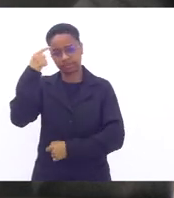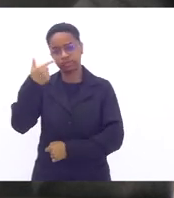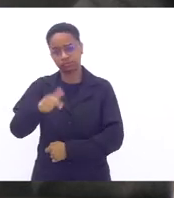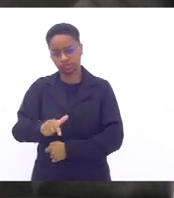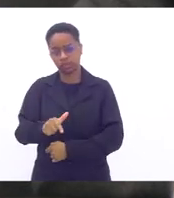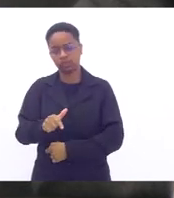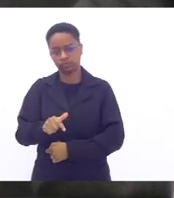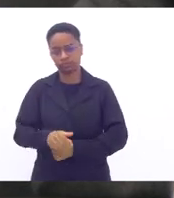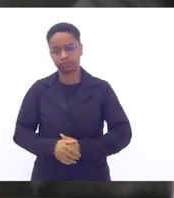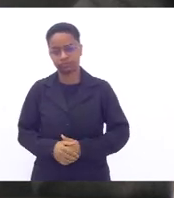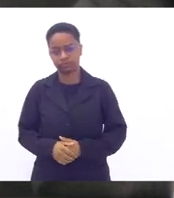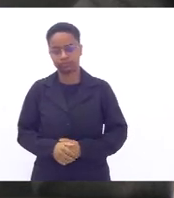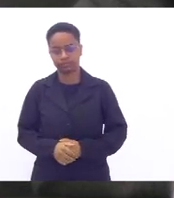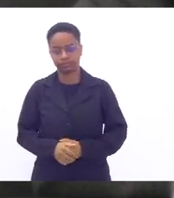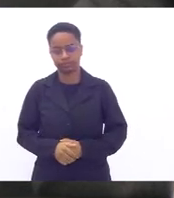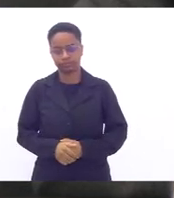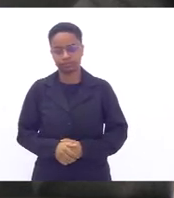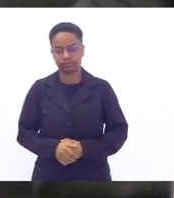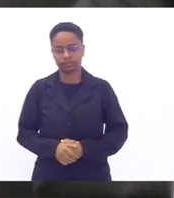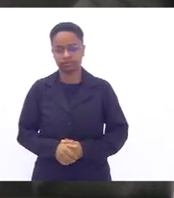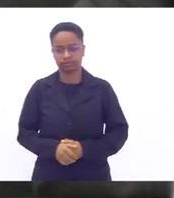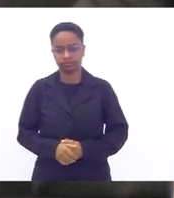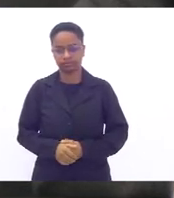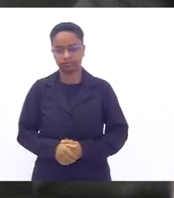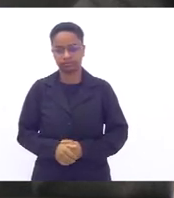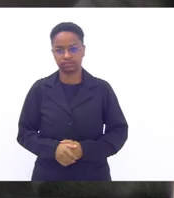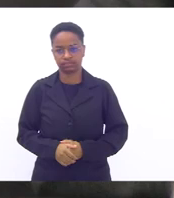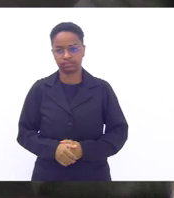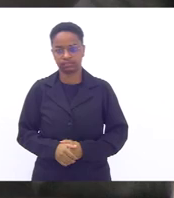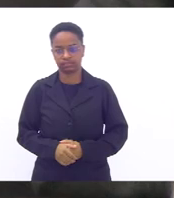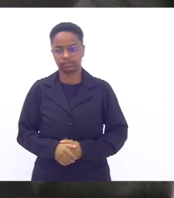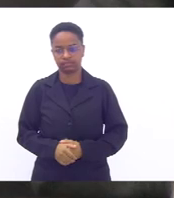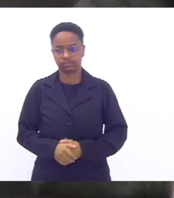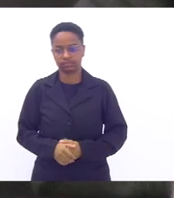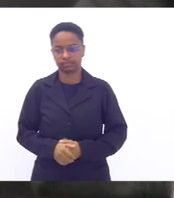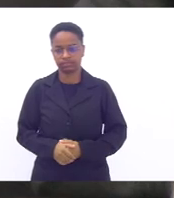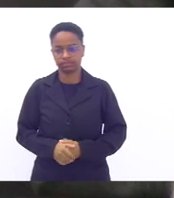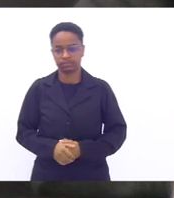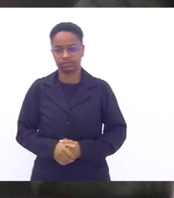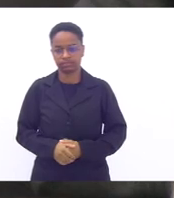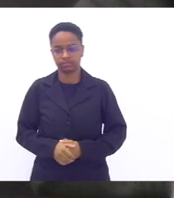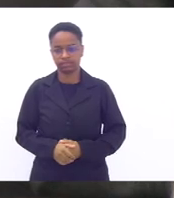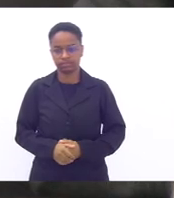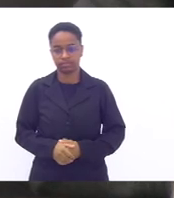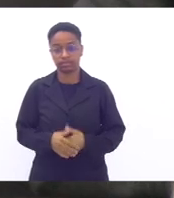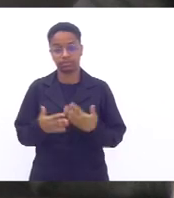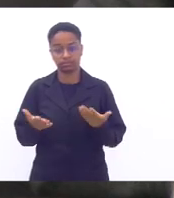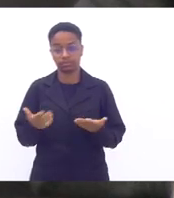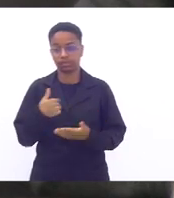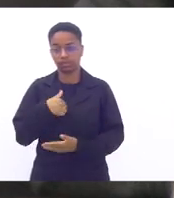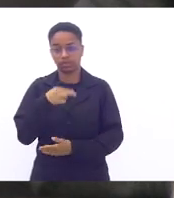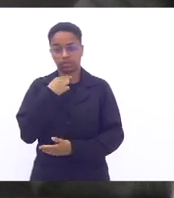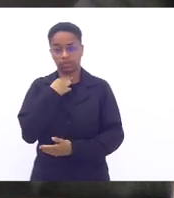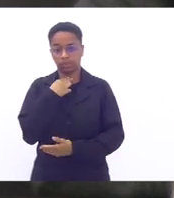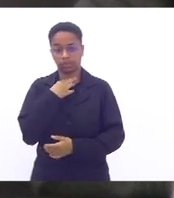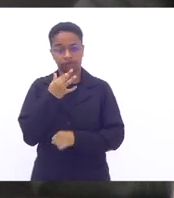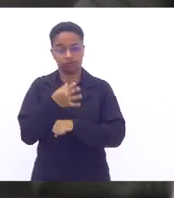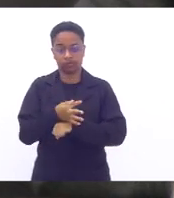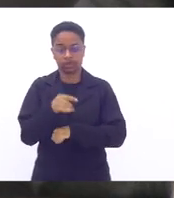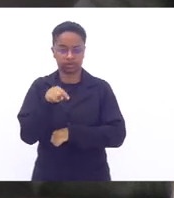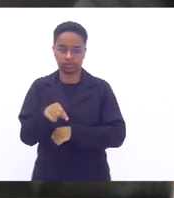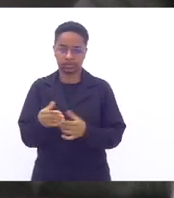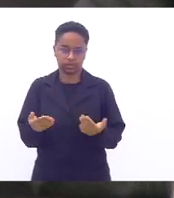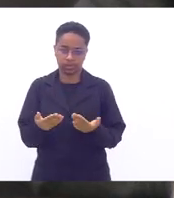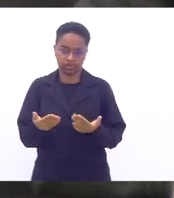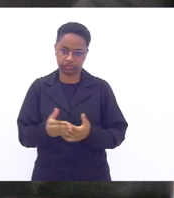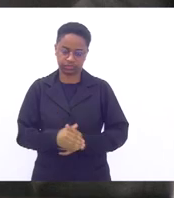seus conceitos e de maneira nenhuma eu poderia deixar de estar presente aqui nesse